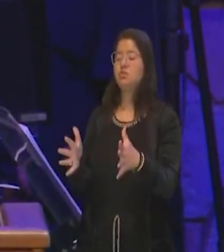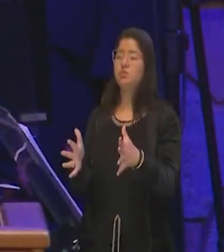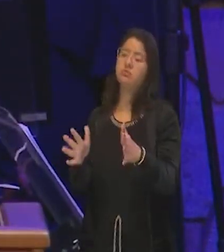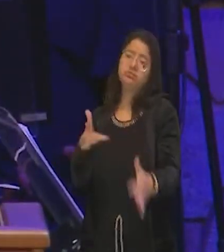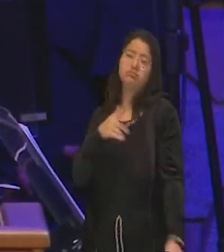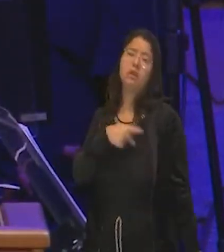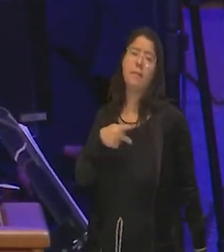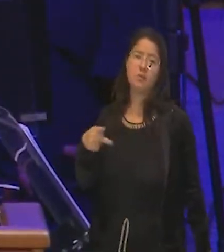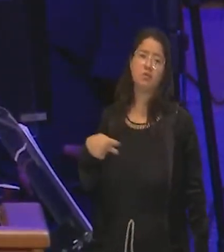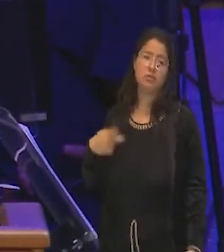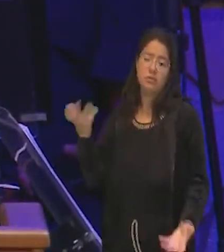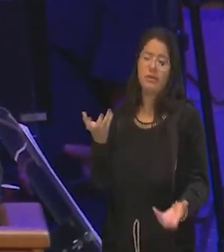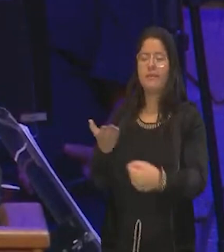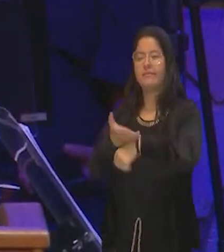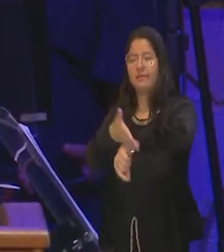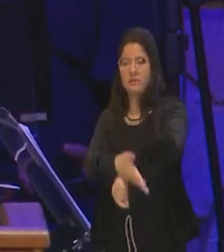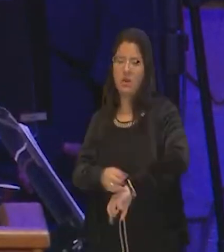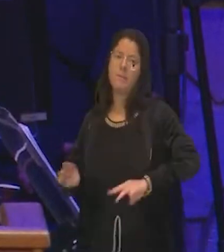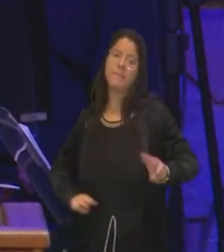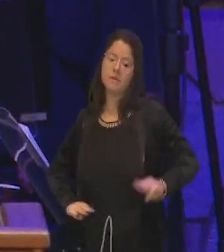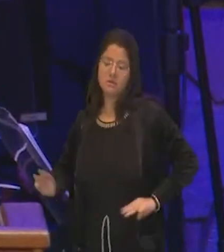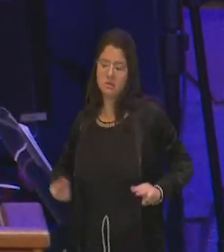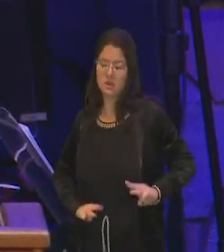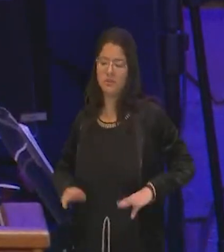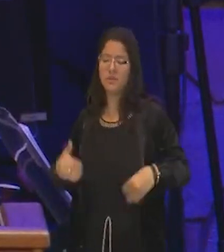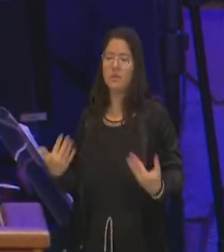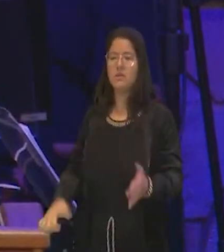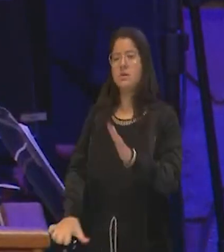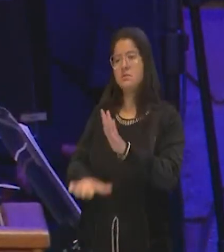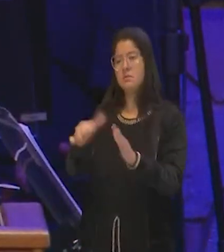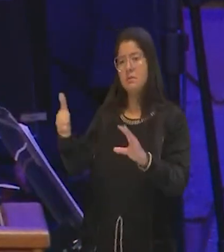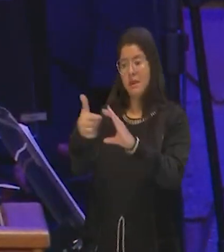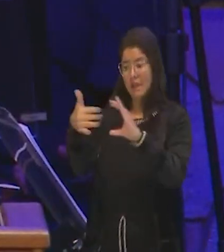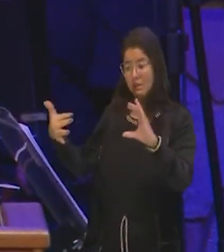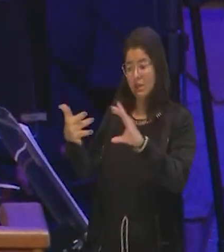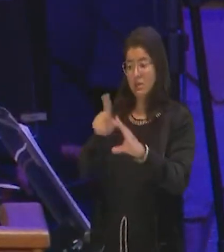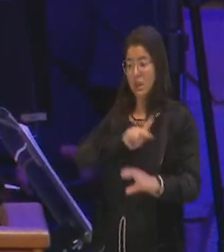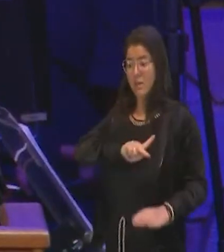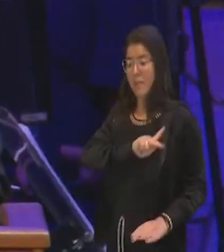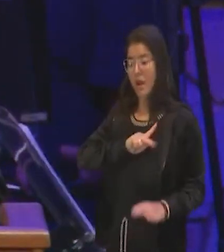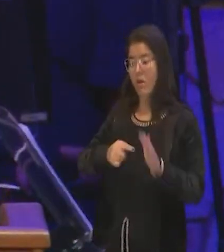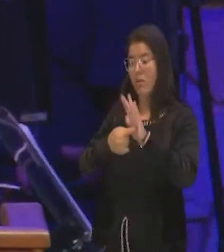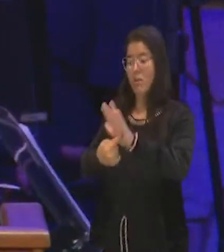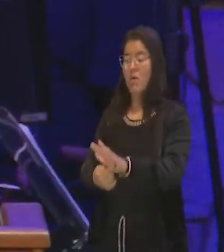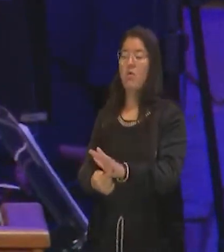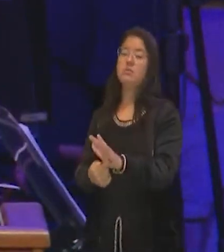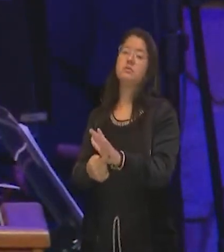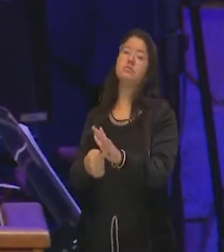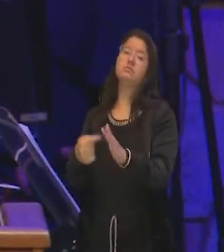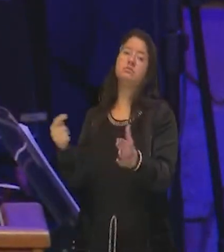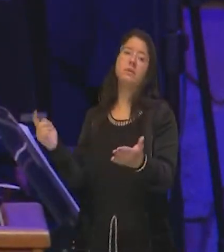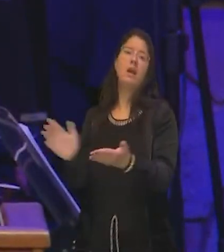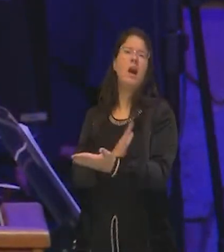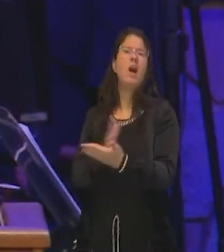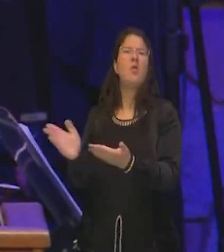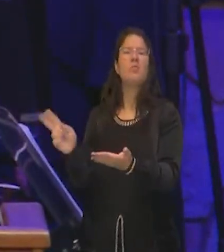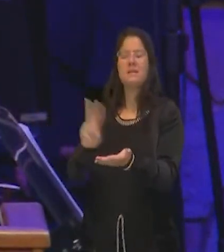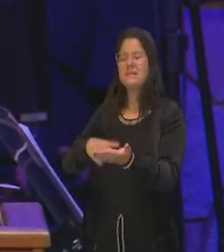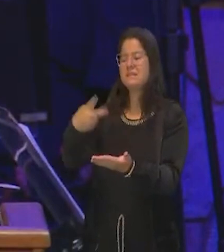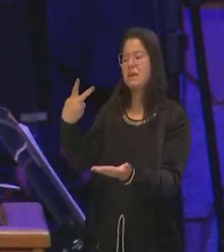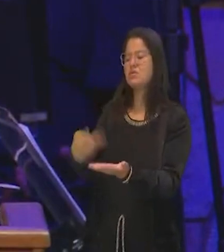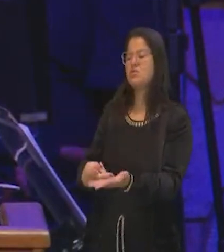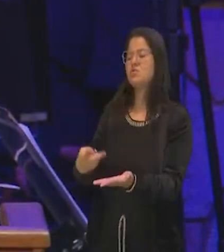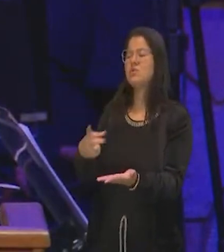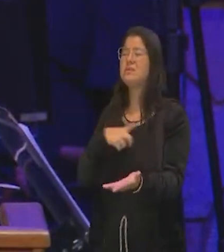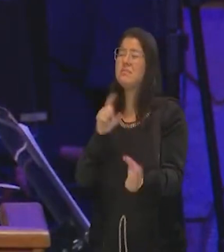o vocacionado. A primeira característica que Paulo nos apresenta, e talvez algumas versões apresentem uma